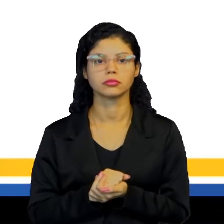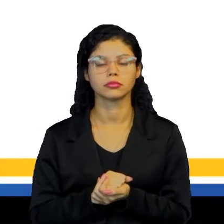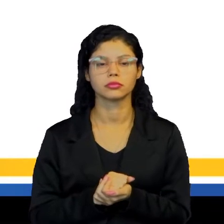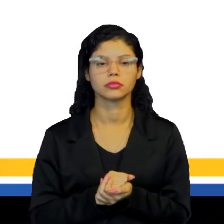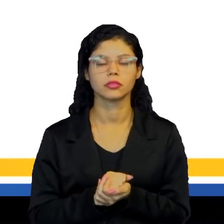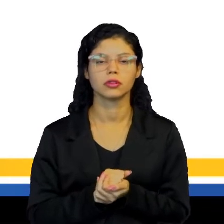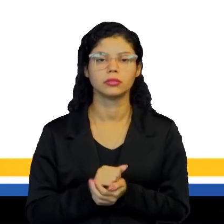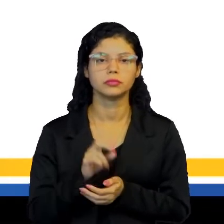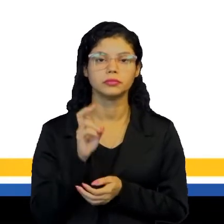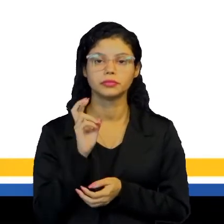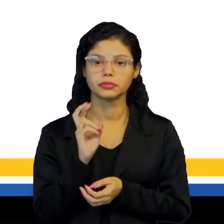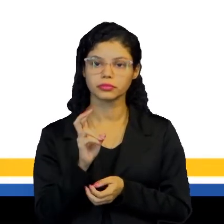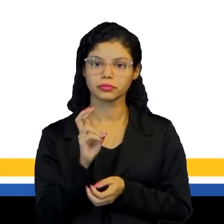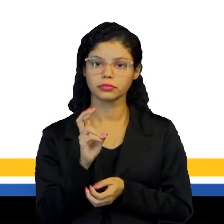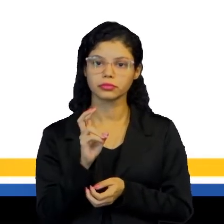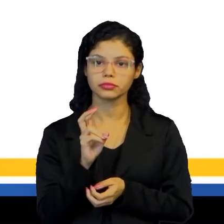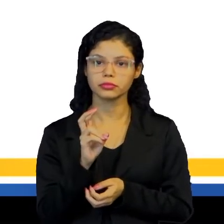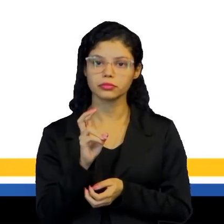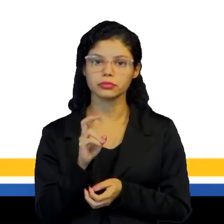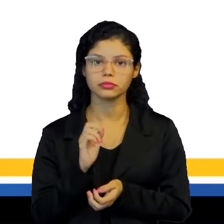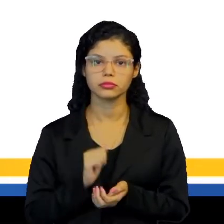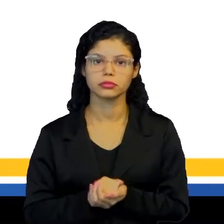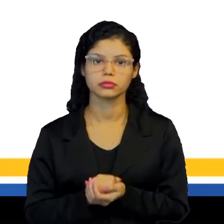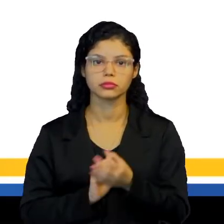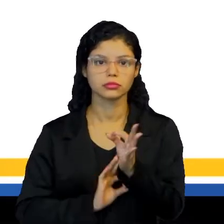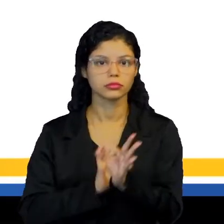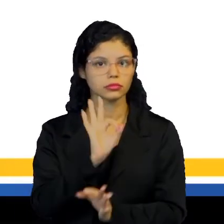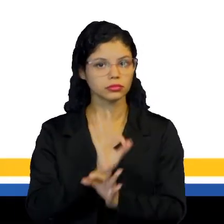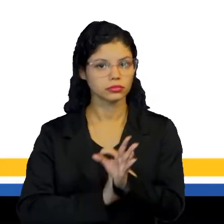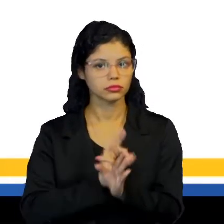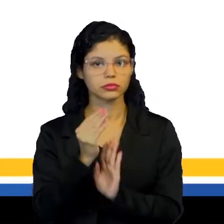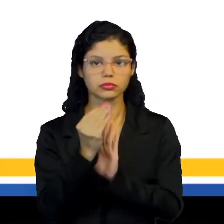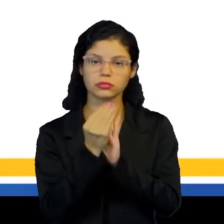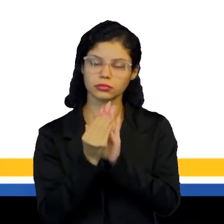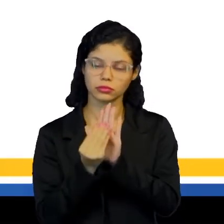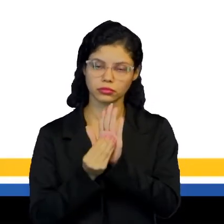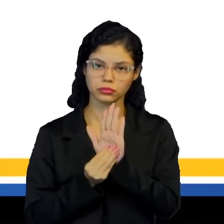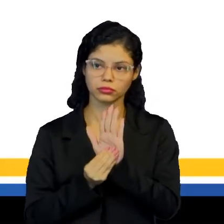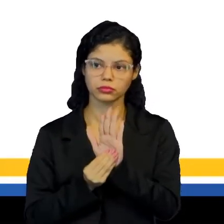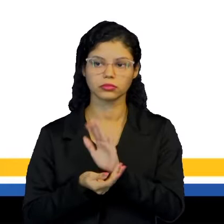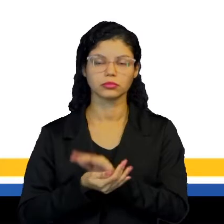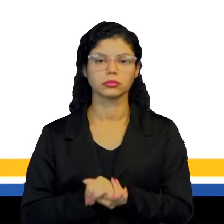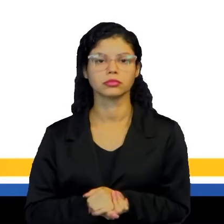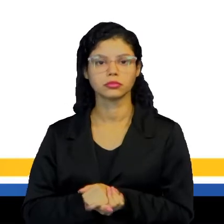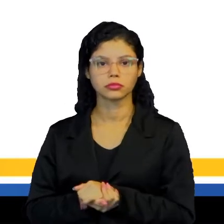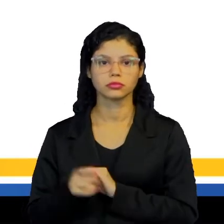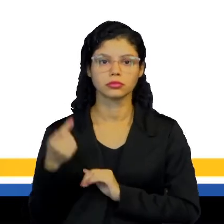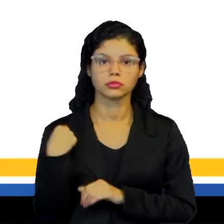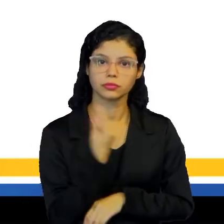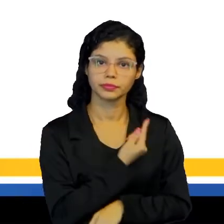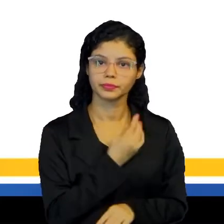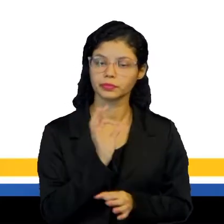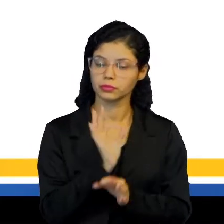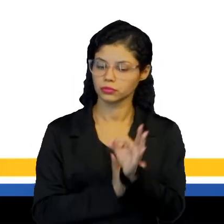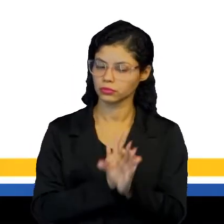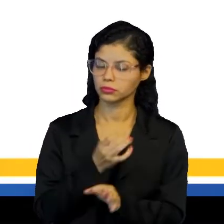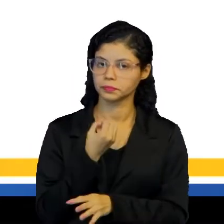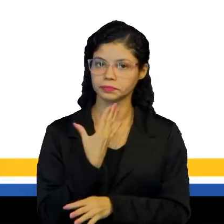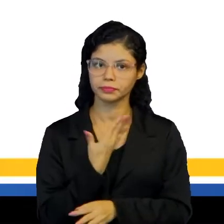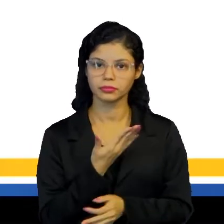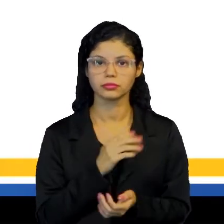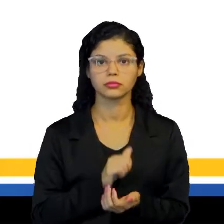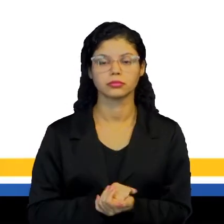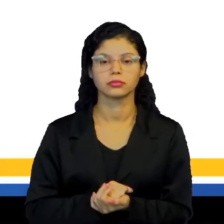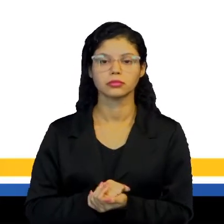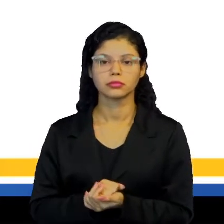Então vejamos aí o quinto passo, a organização dos dados. Nós vamos organizar bem ele,